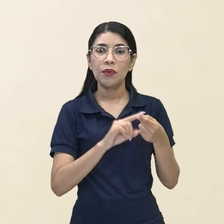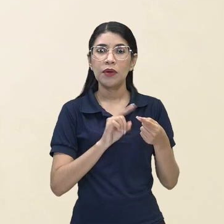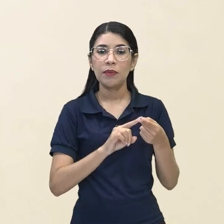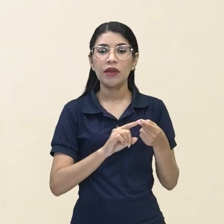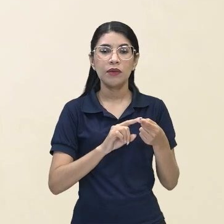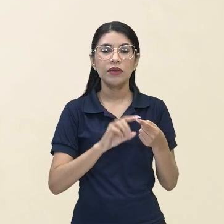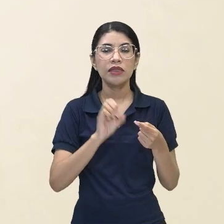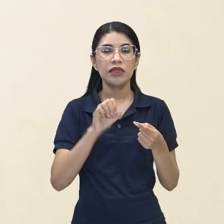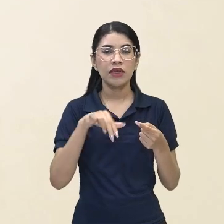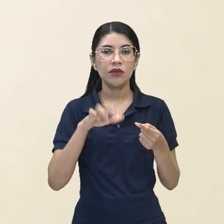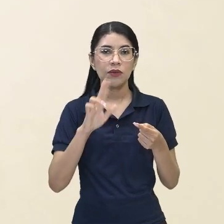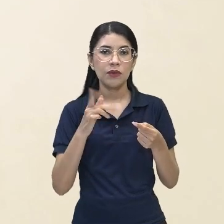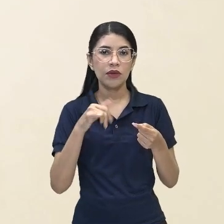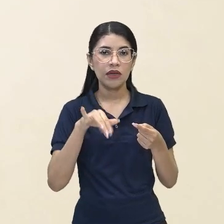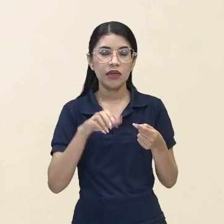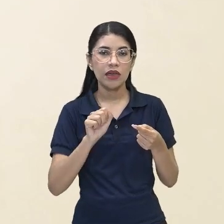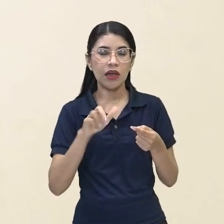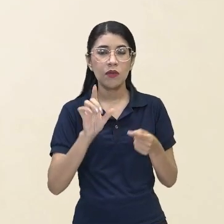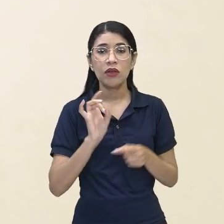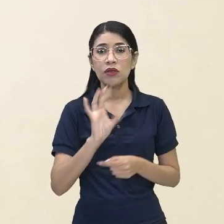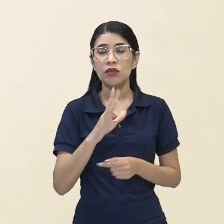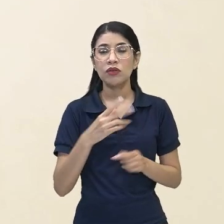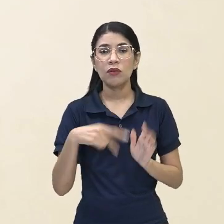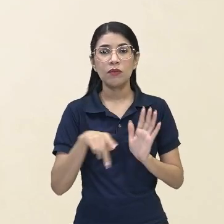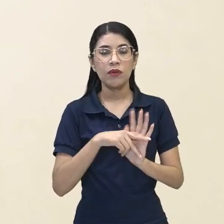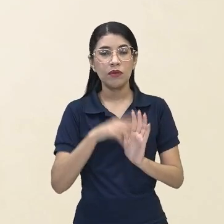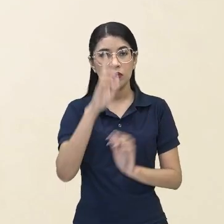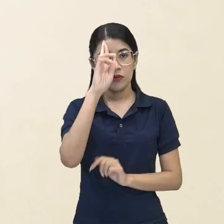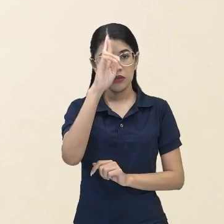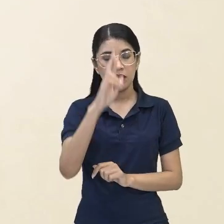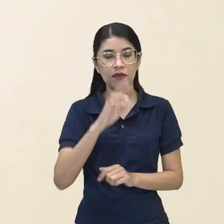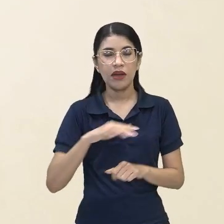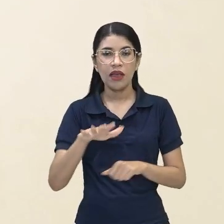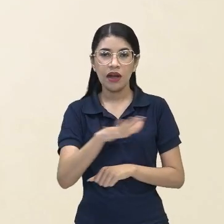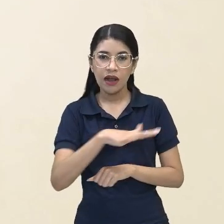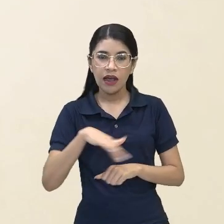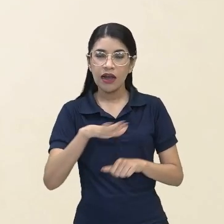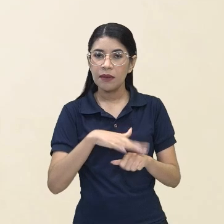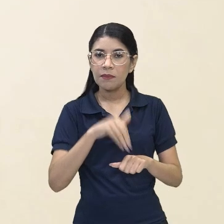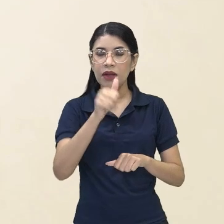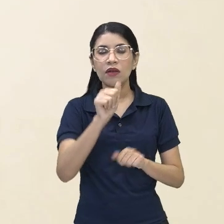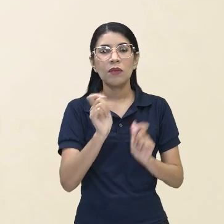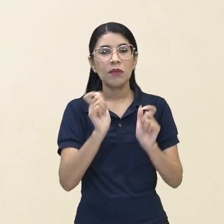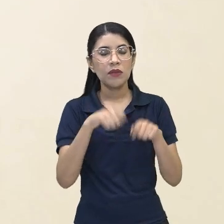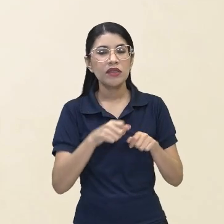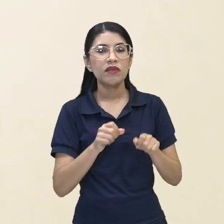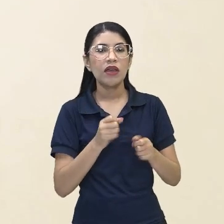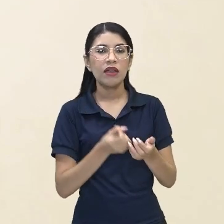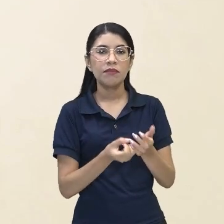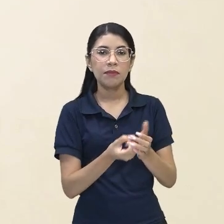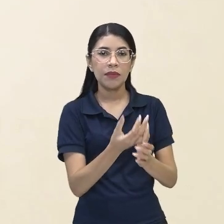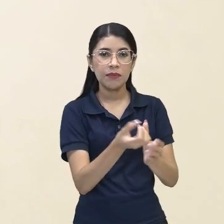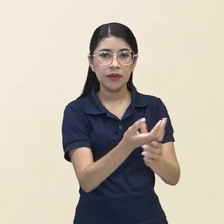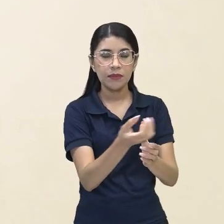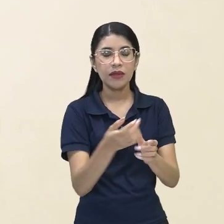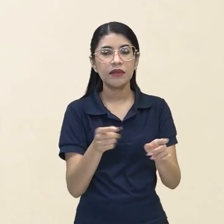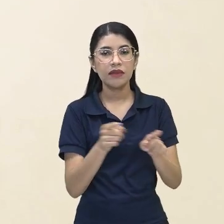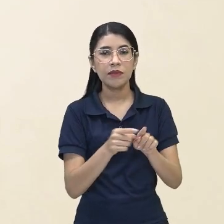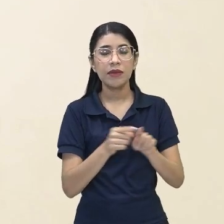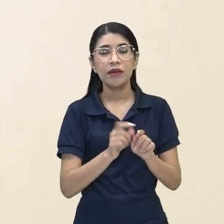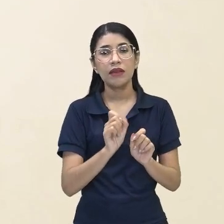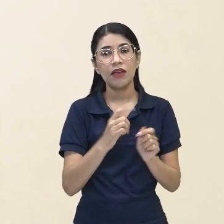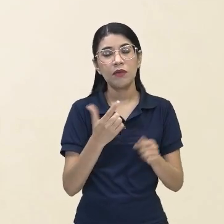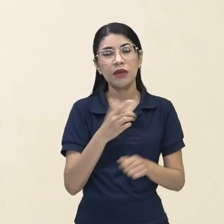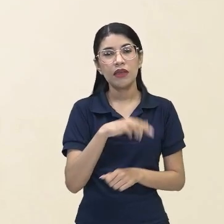terras de uso exclusiva do senhor feudal, geralmente eram as melhores terras e melhor cultivadas, obviamente, para que o senhor